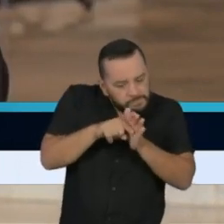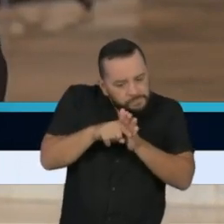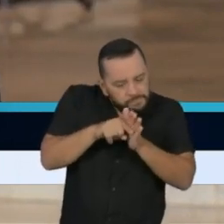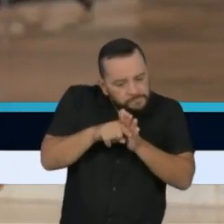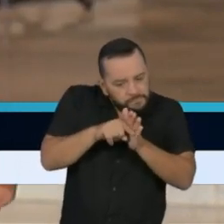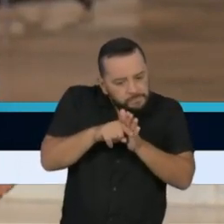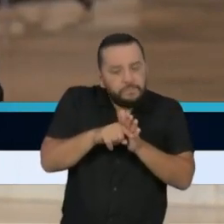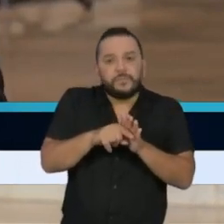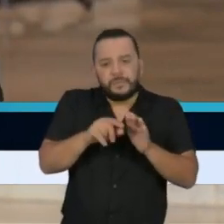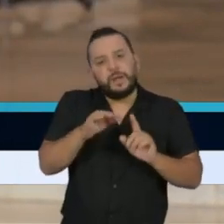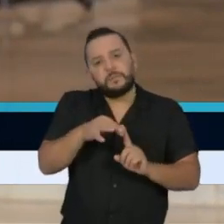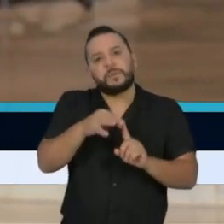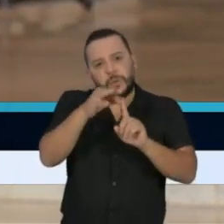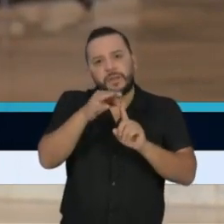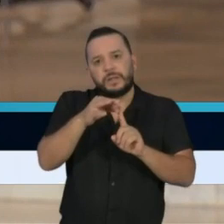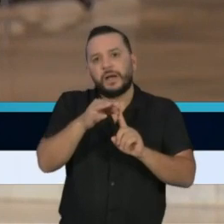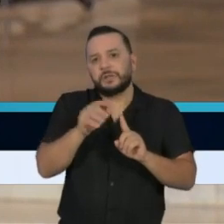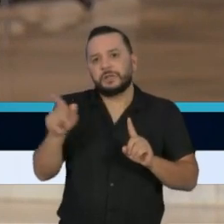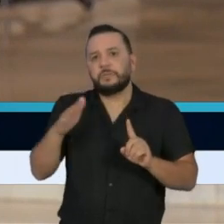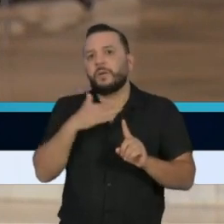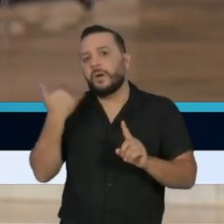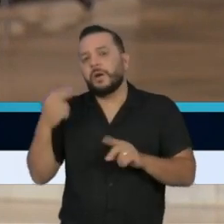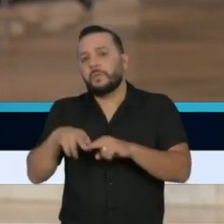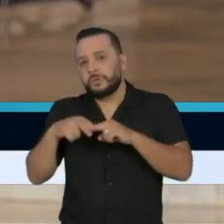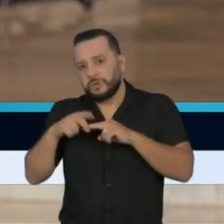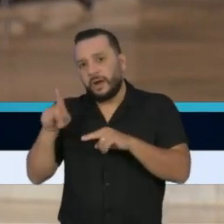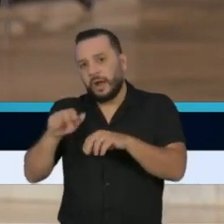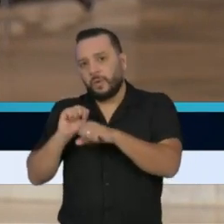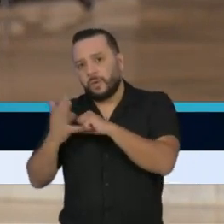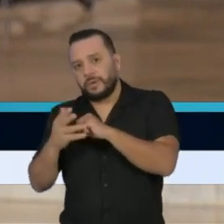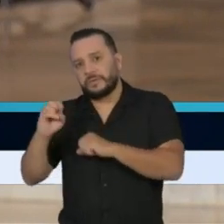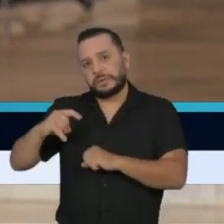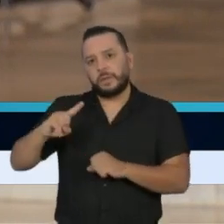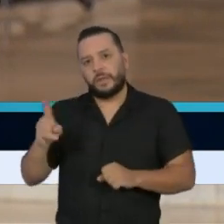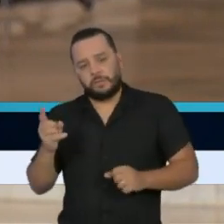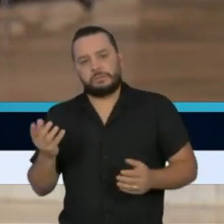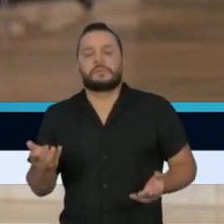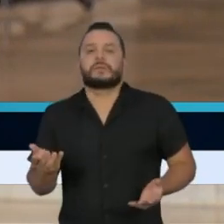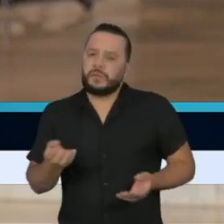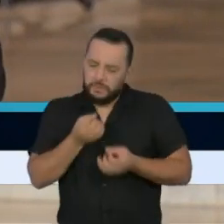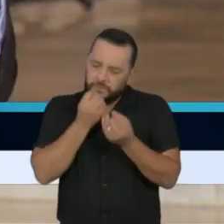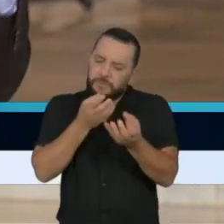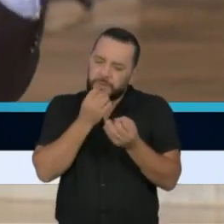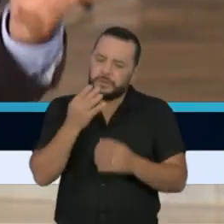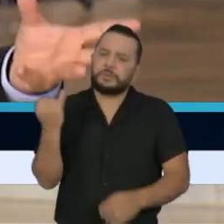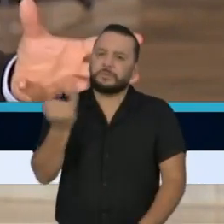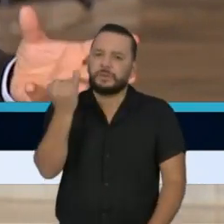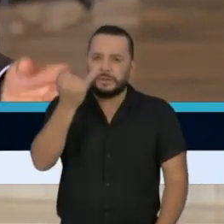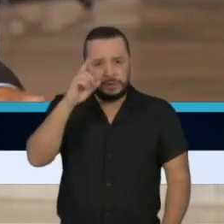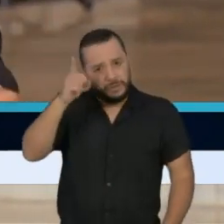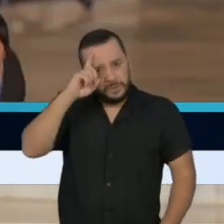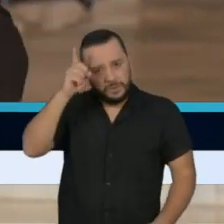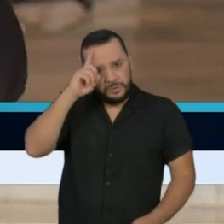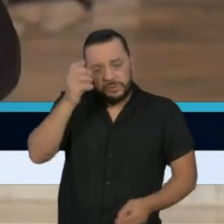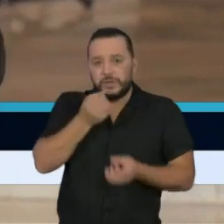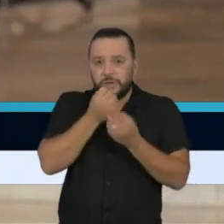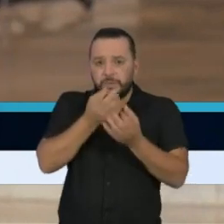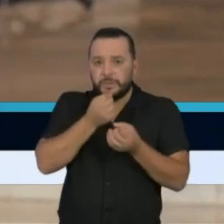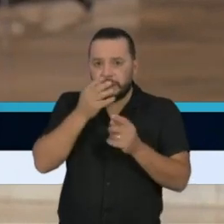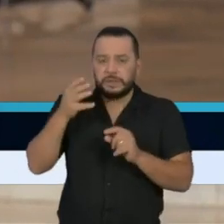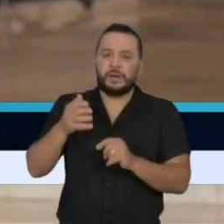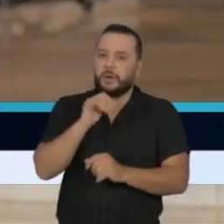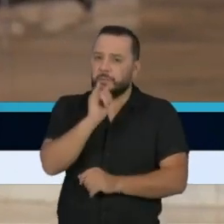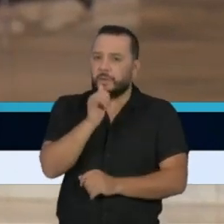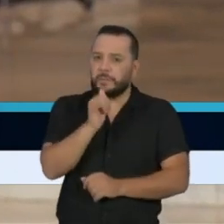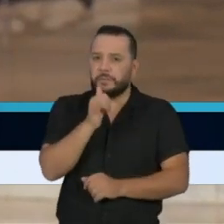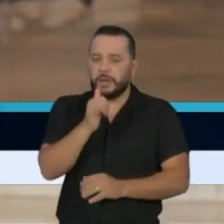ser prioridade. Então acho que essas informações são importantes, nós vamos fornecer essas informações diariamente: número de testes